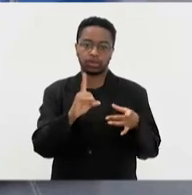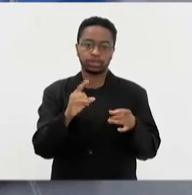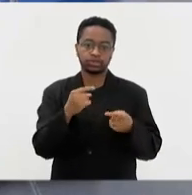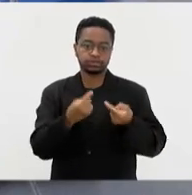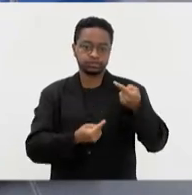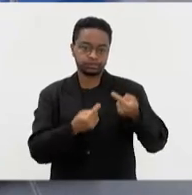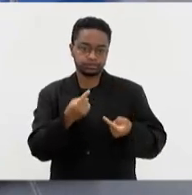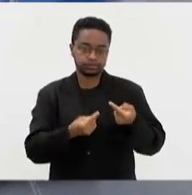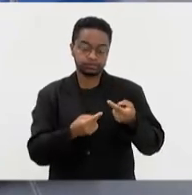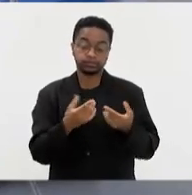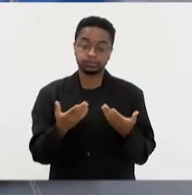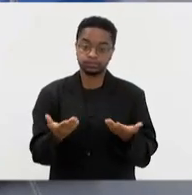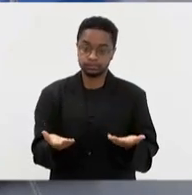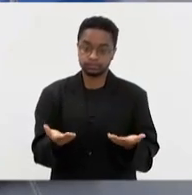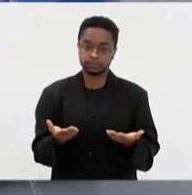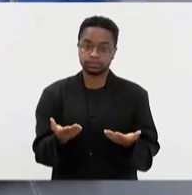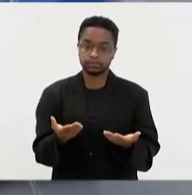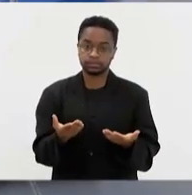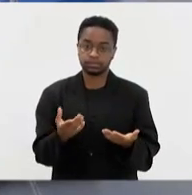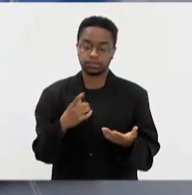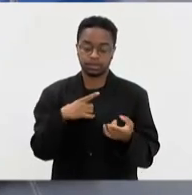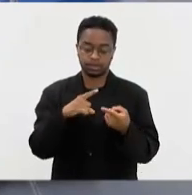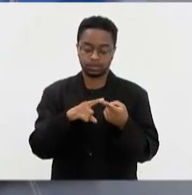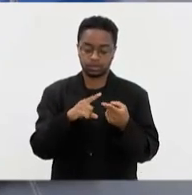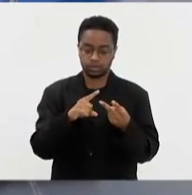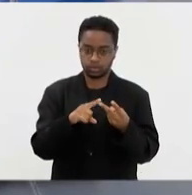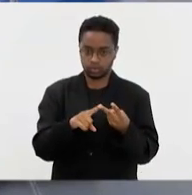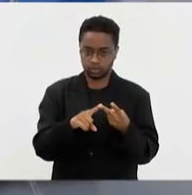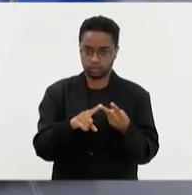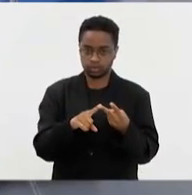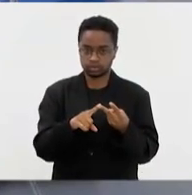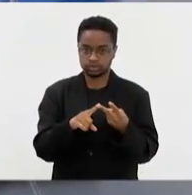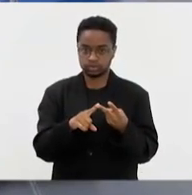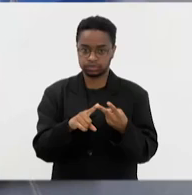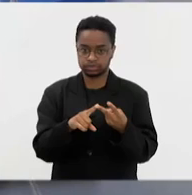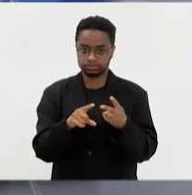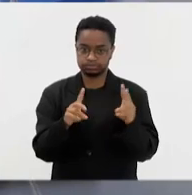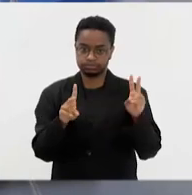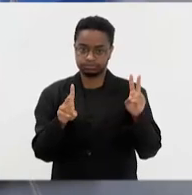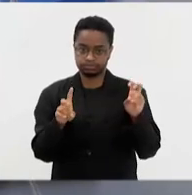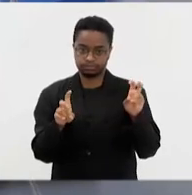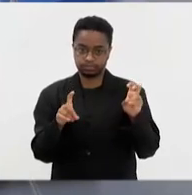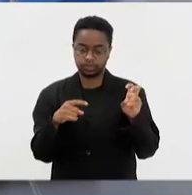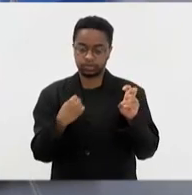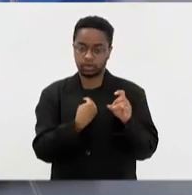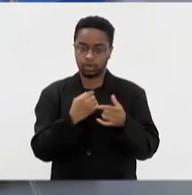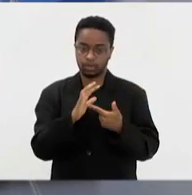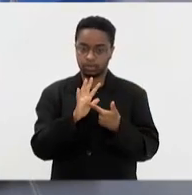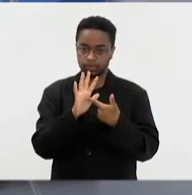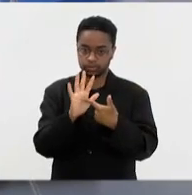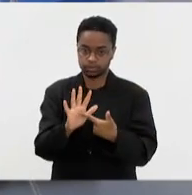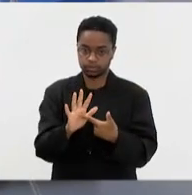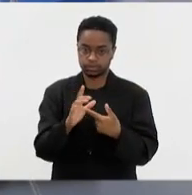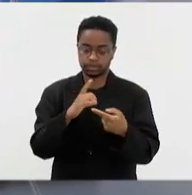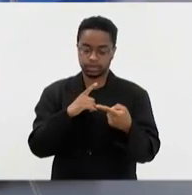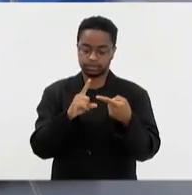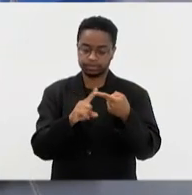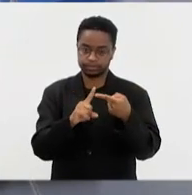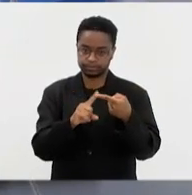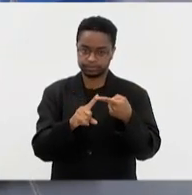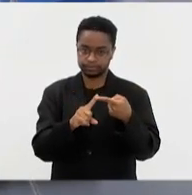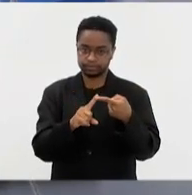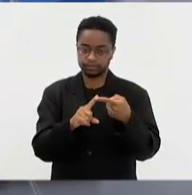tratar. Então, nesses dois indicadores, nessas duas ponderações apresentadas aqui, a primeira, né,